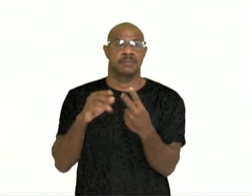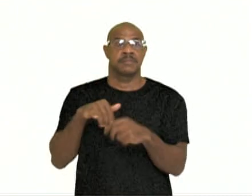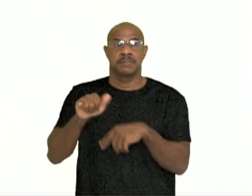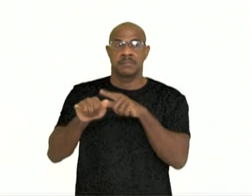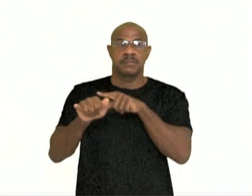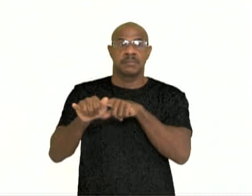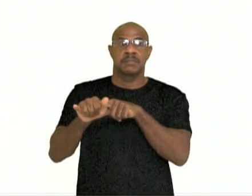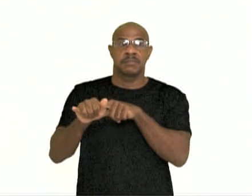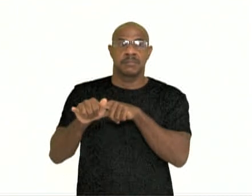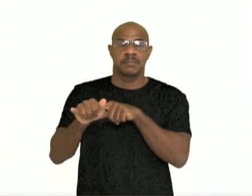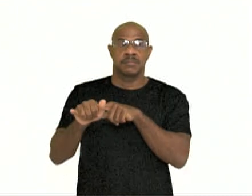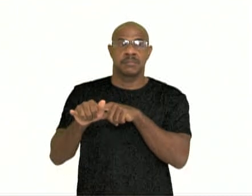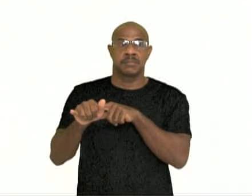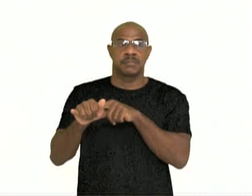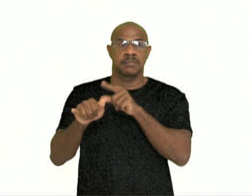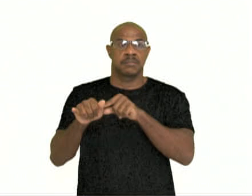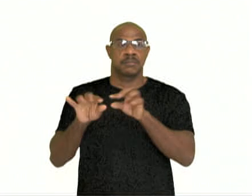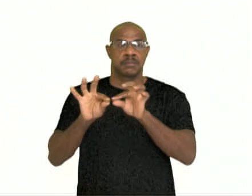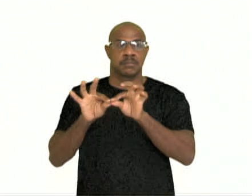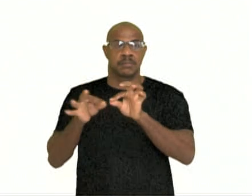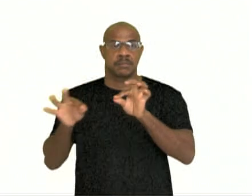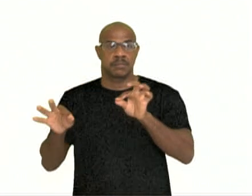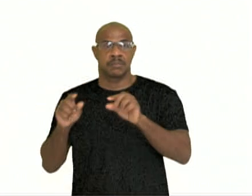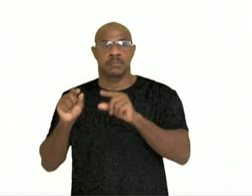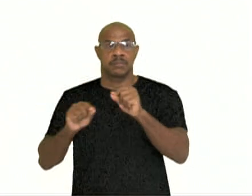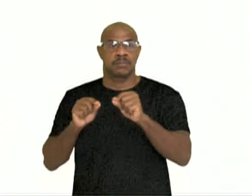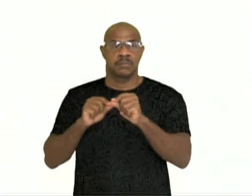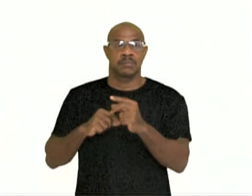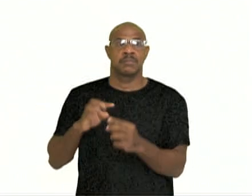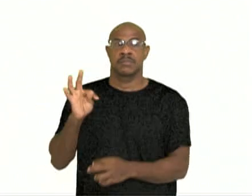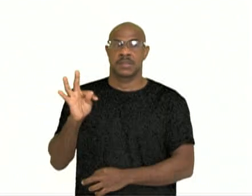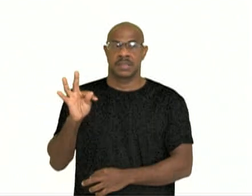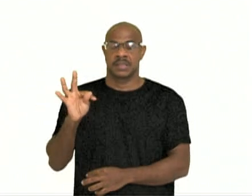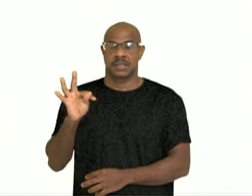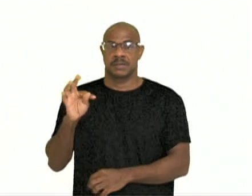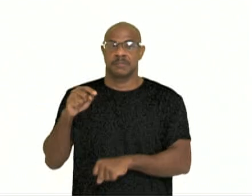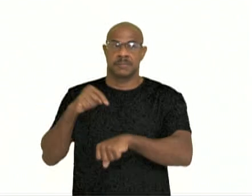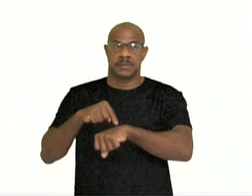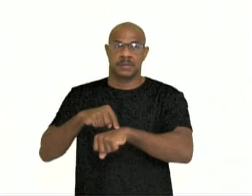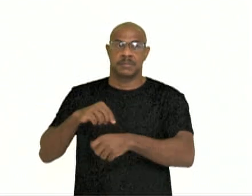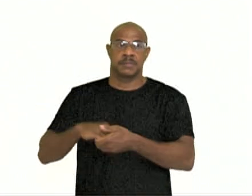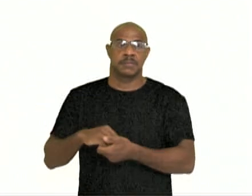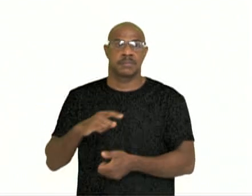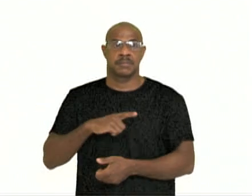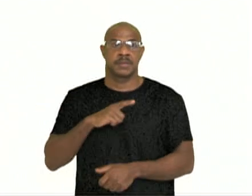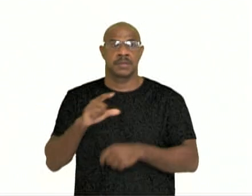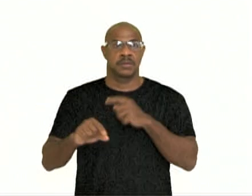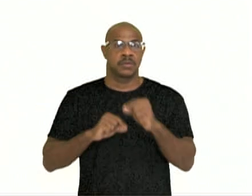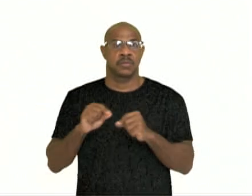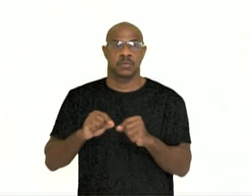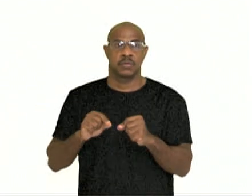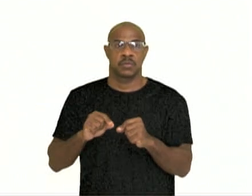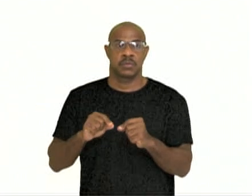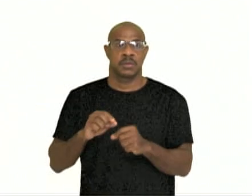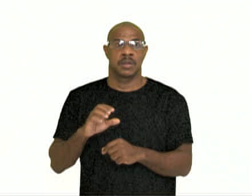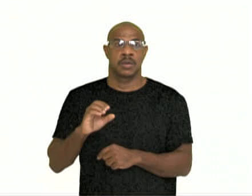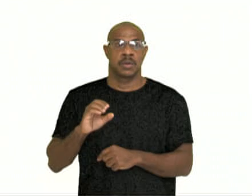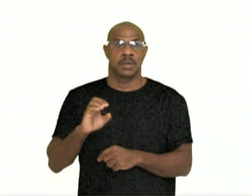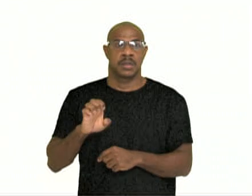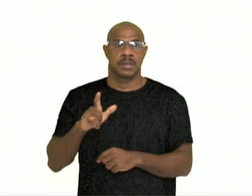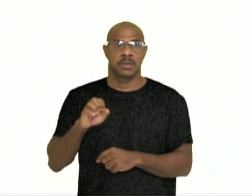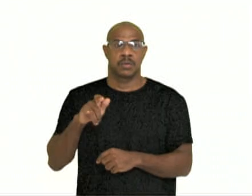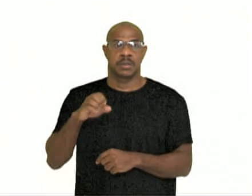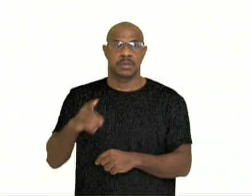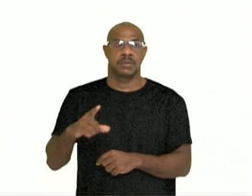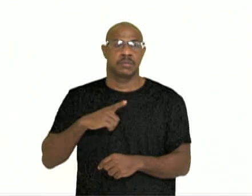y é a elongação e t é o tempo. Obtenha a elongação em função do tempo